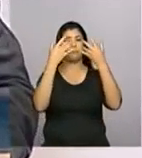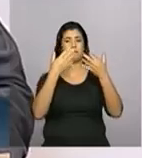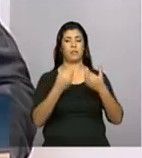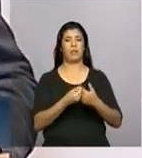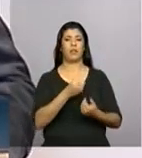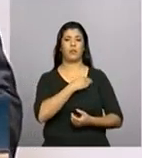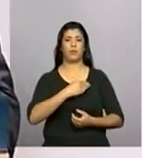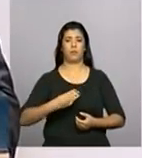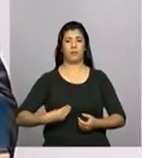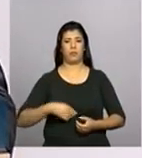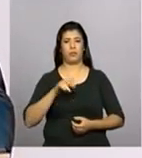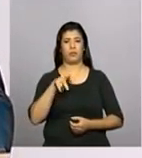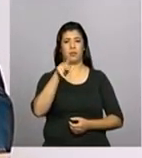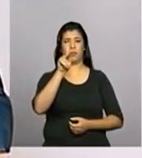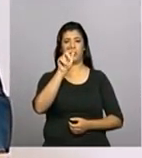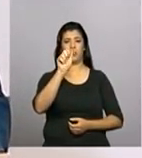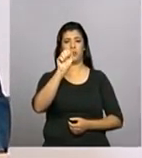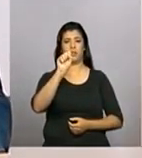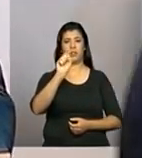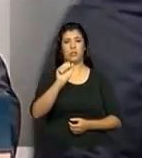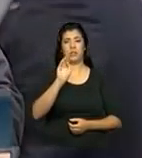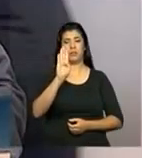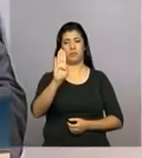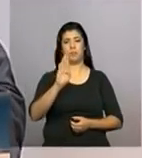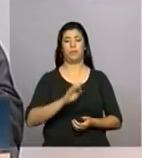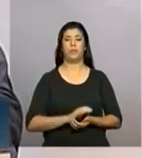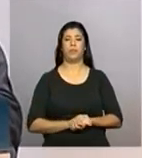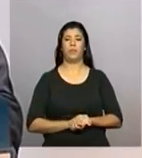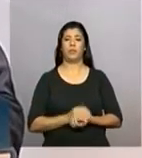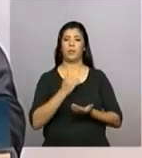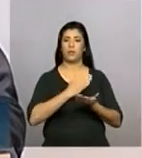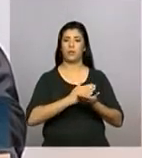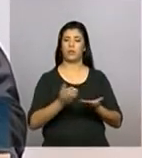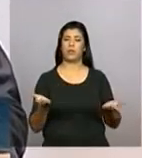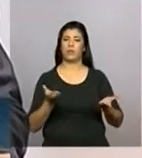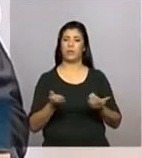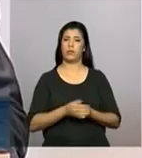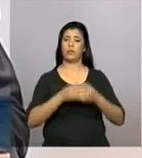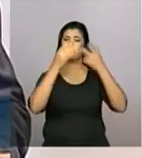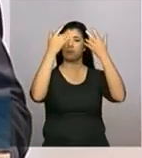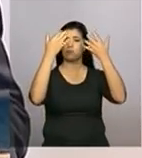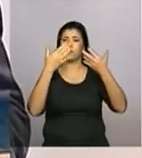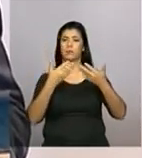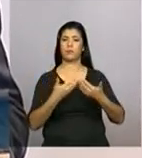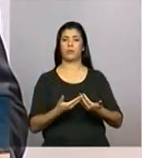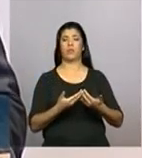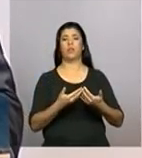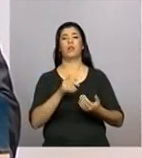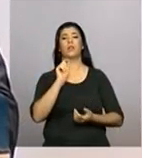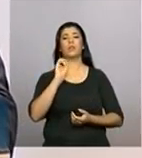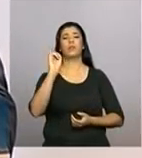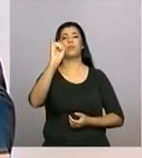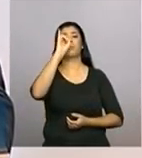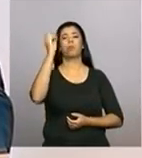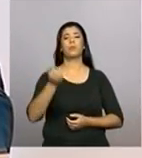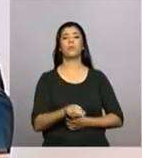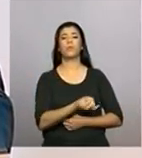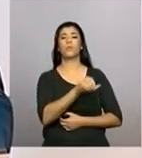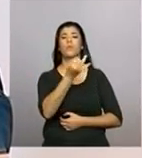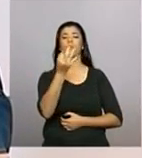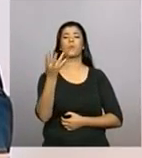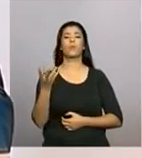Cassabe. Primeiramente queria comentar apenas sobre a importância e os grandes números desse